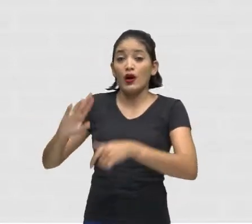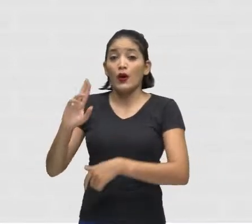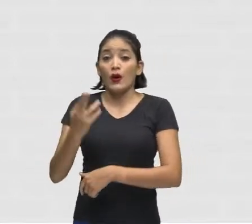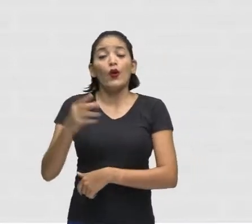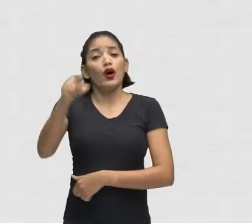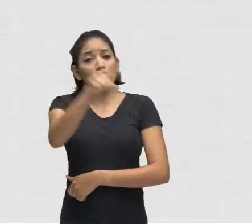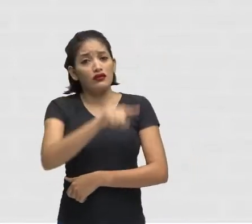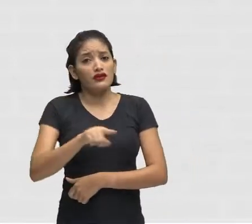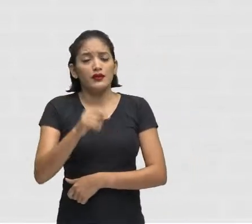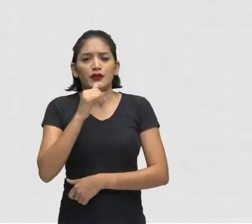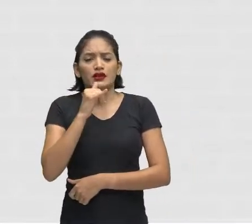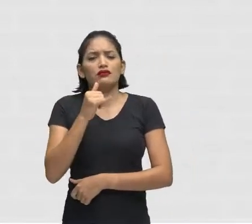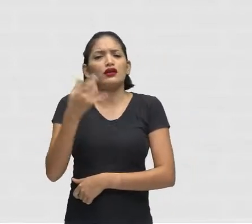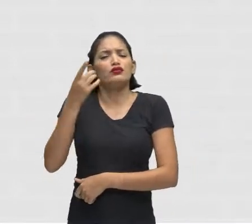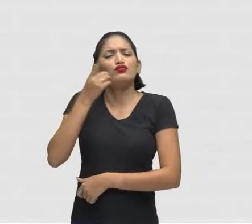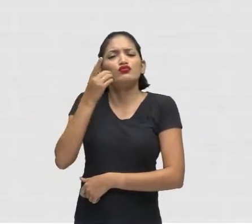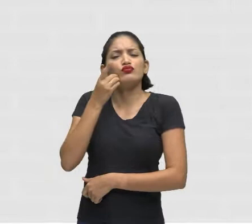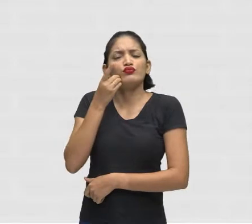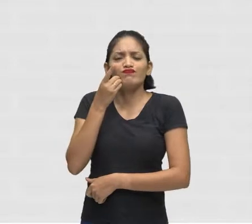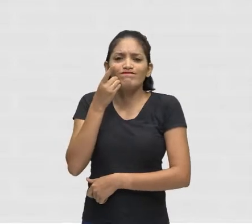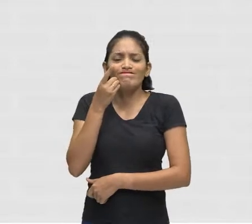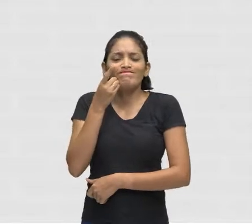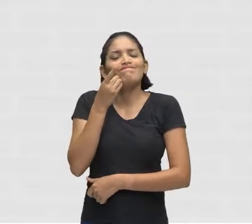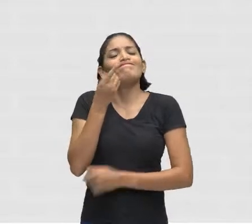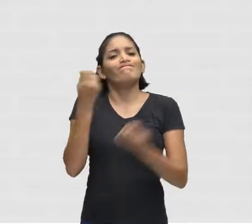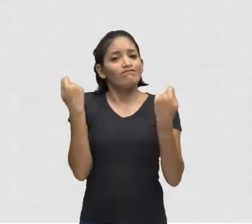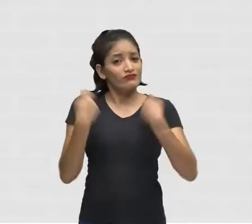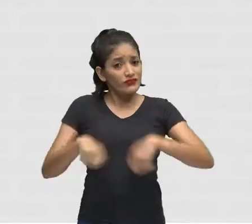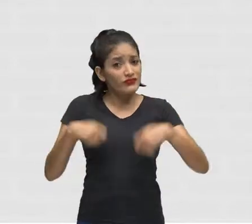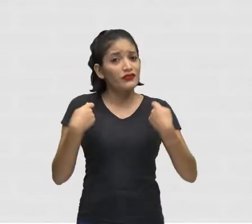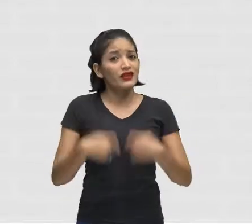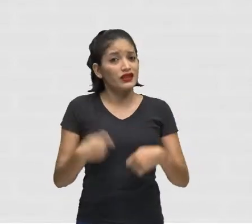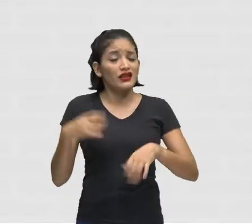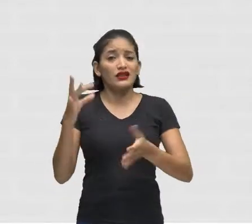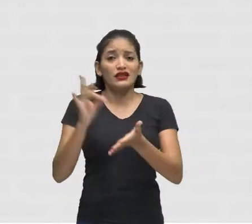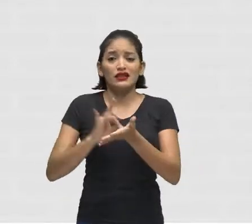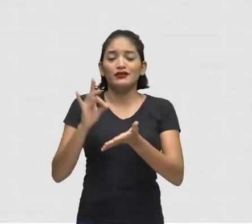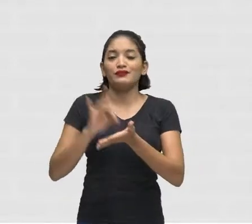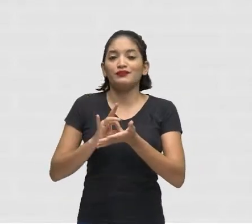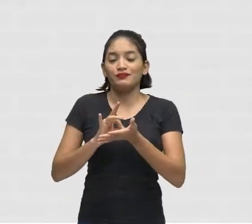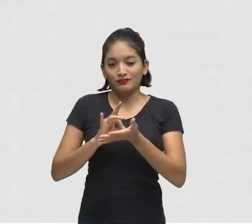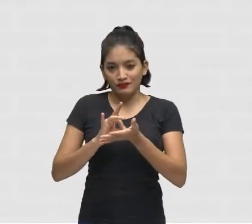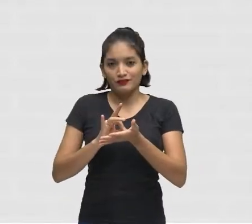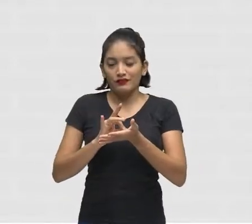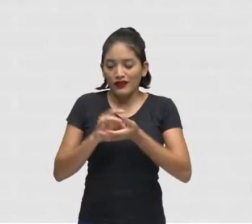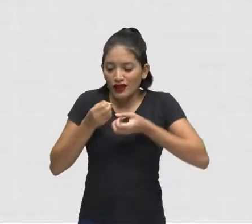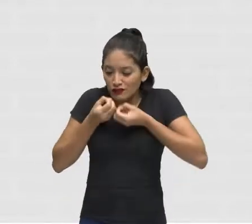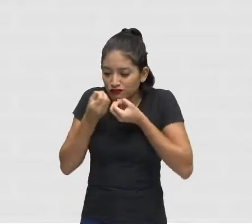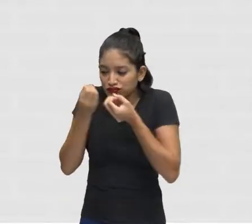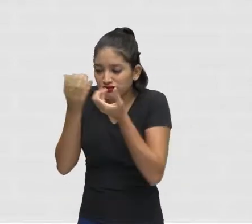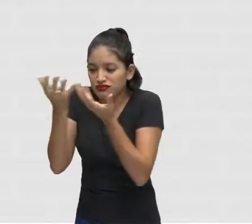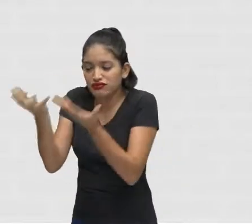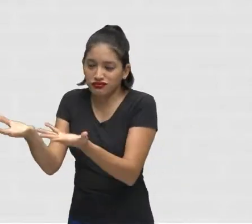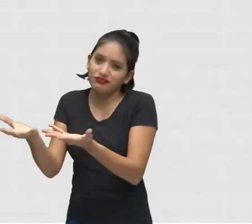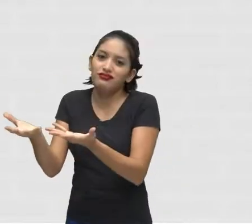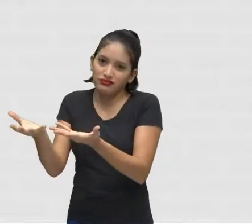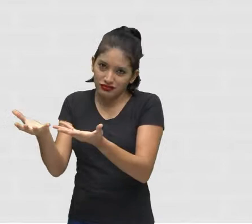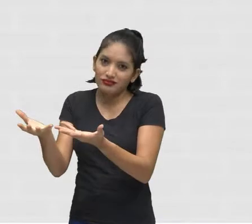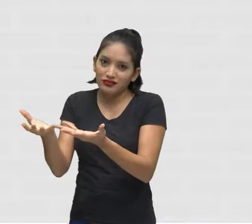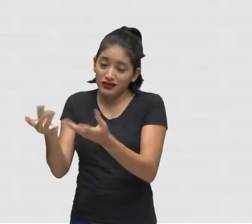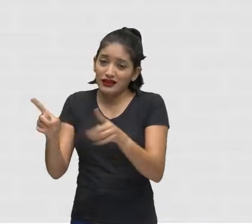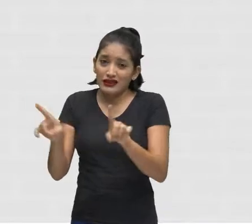está naquele dia que você realmente precisa, de alguma forma, desabafar, de alguma